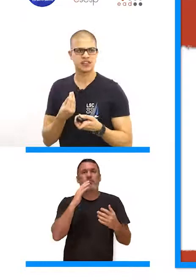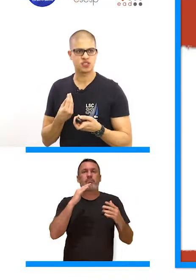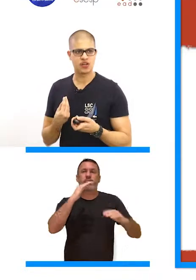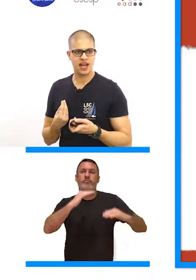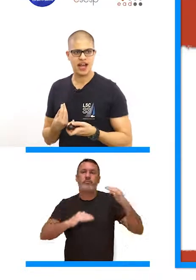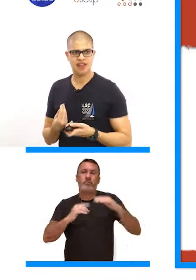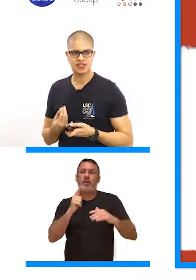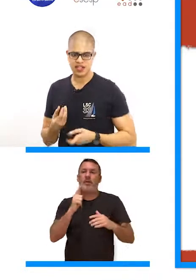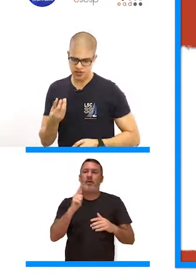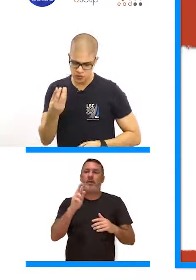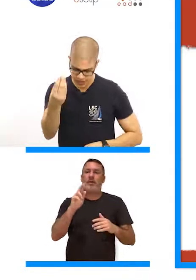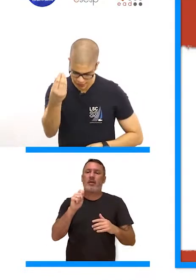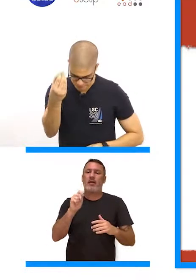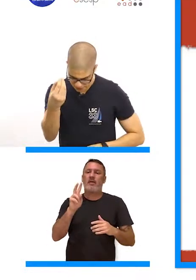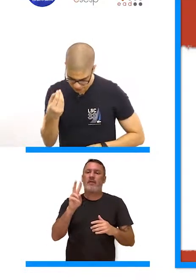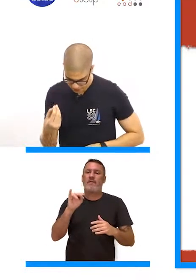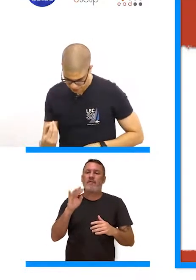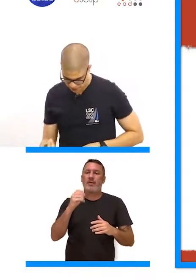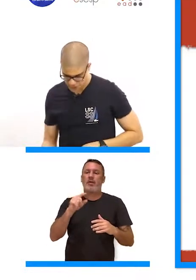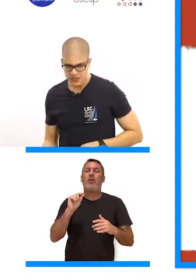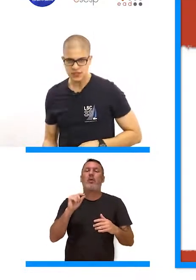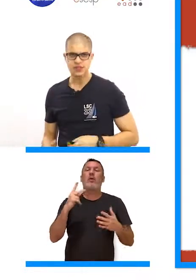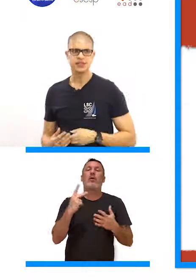tendências gravitacionais, ela vai o quê?